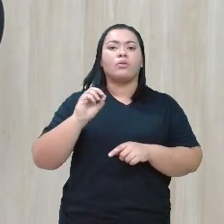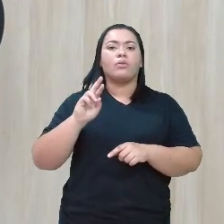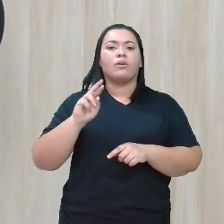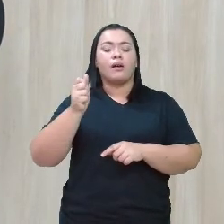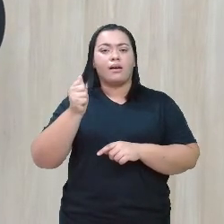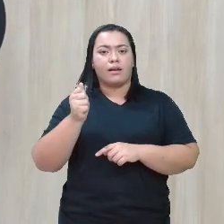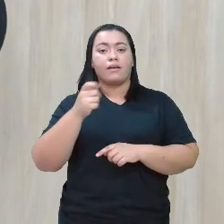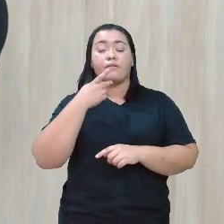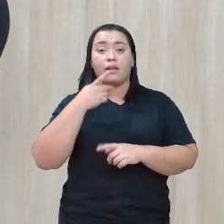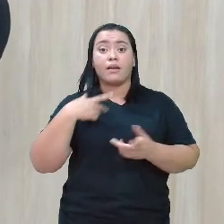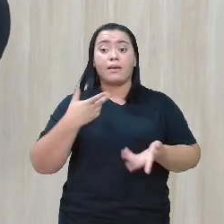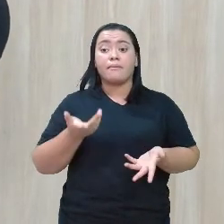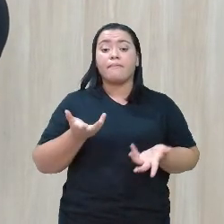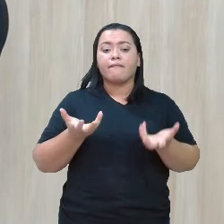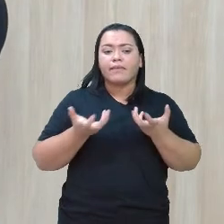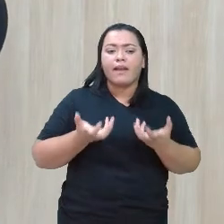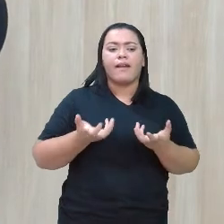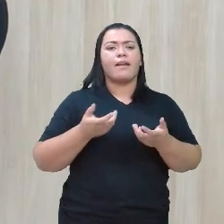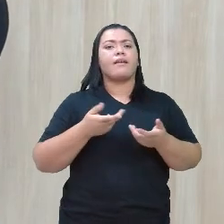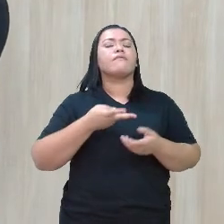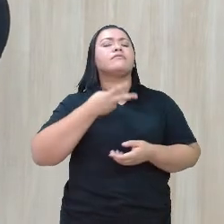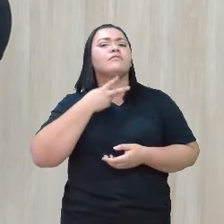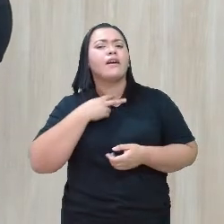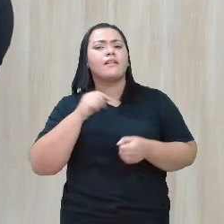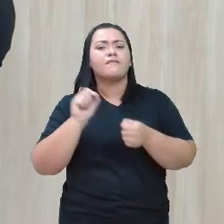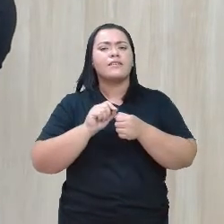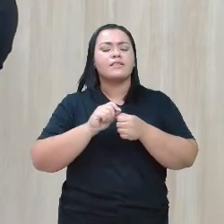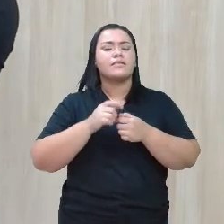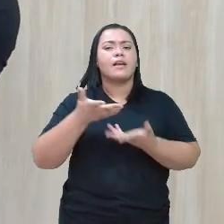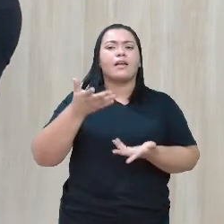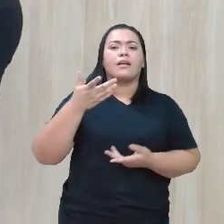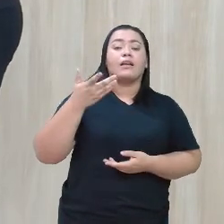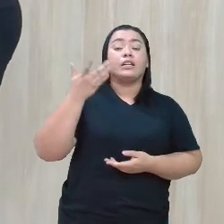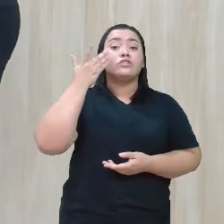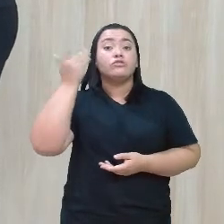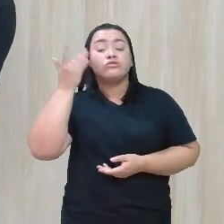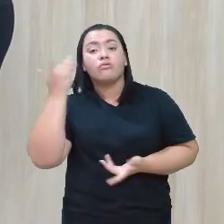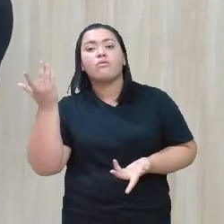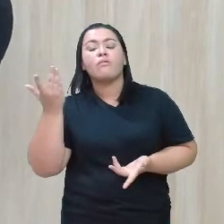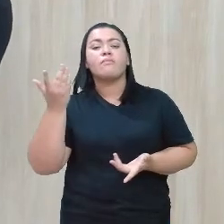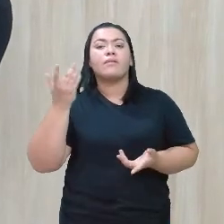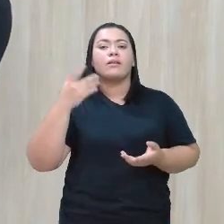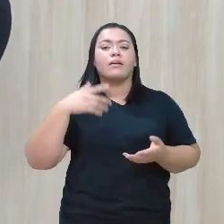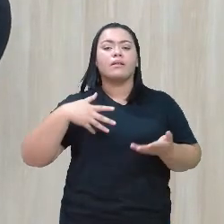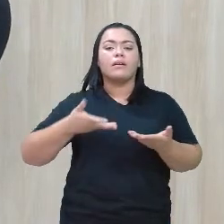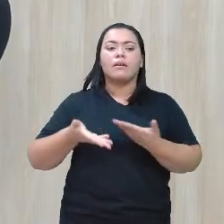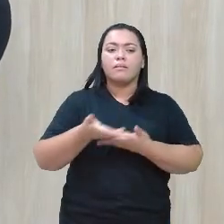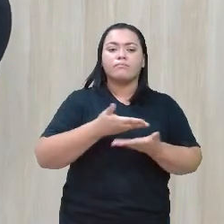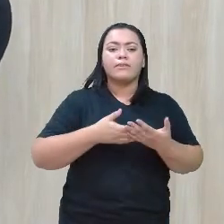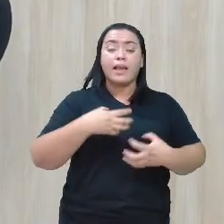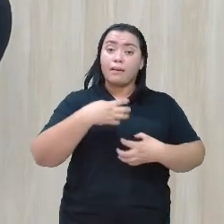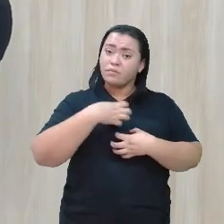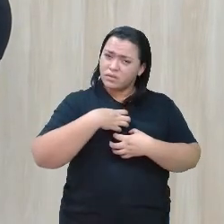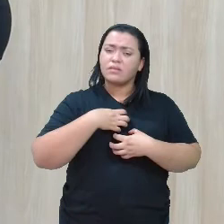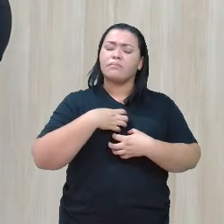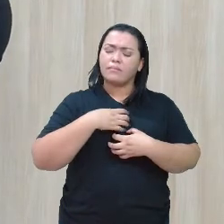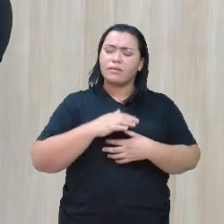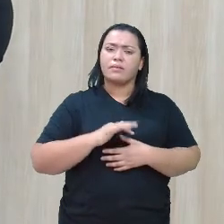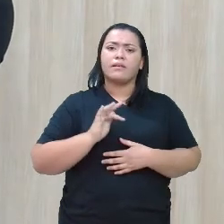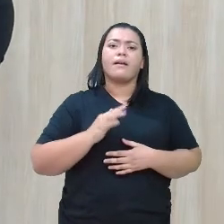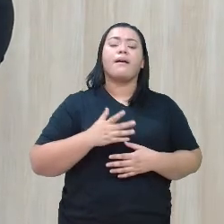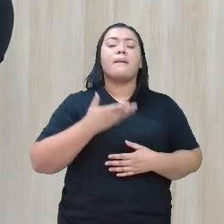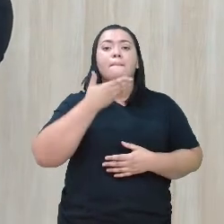de fazer as coisas, que dá o desejo de descobrir, emocionalmente a gente vai se sentir bem. E aquilo vai